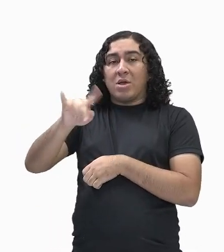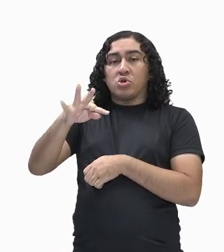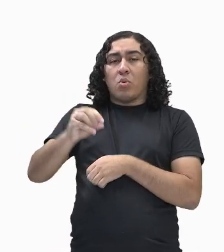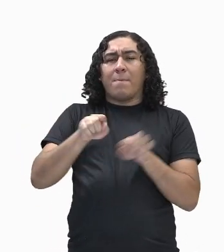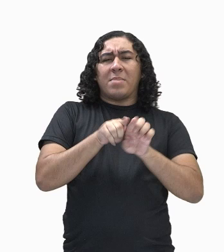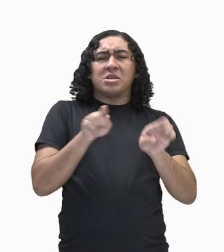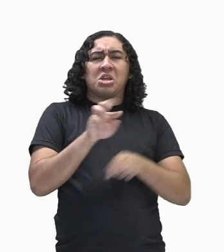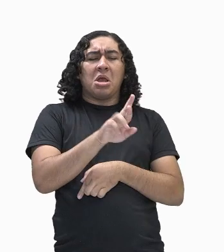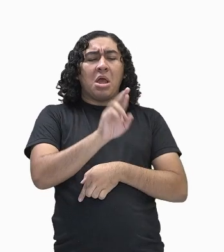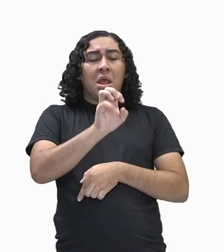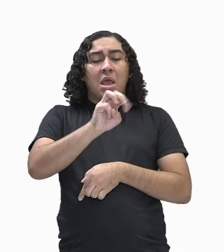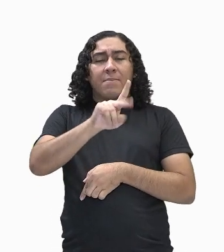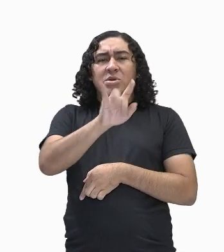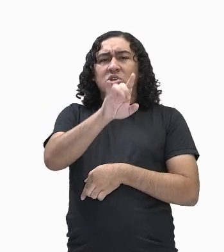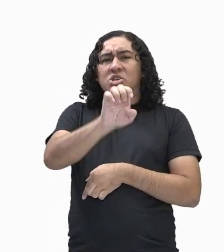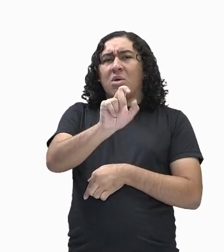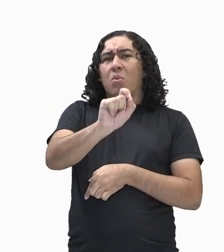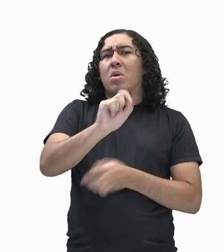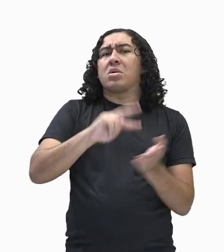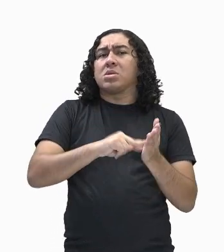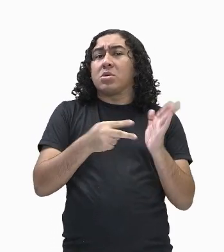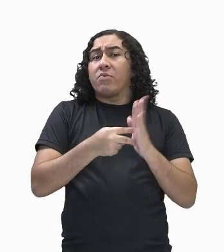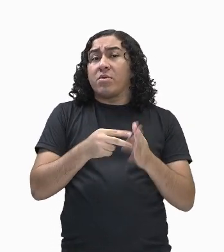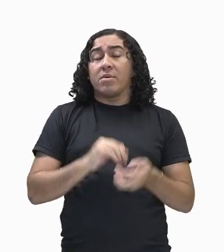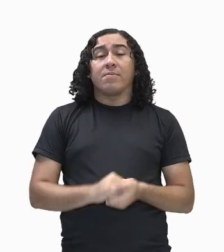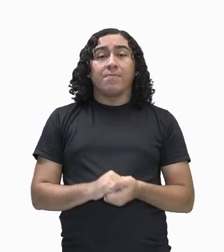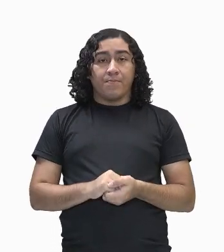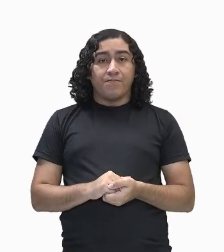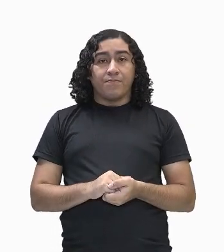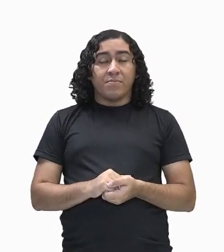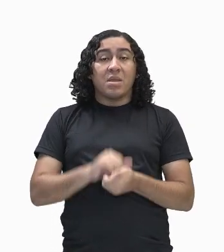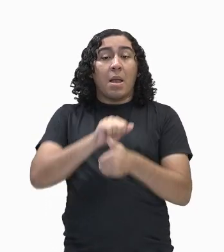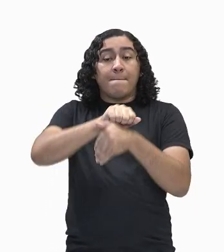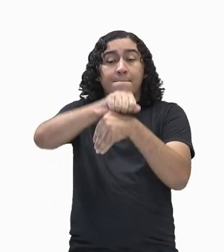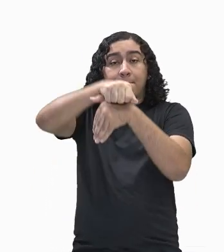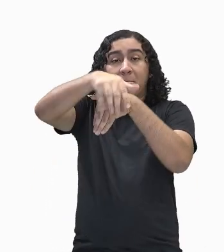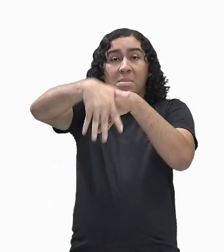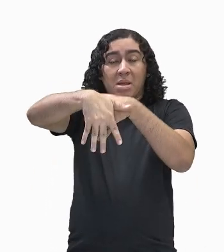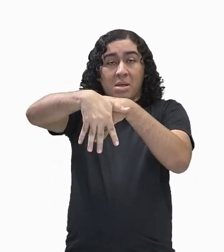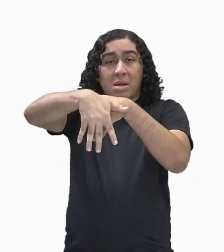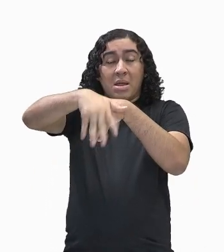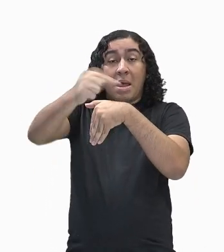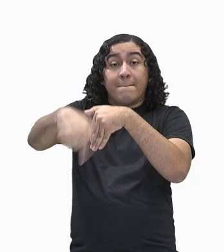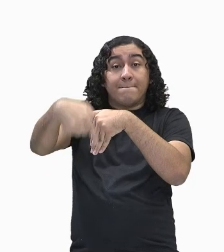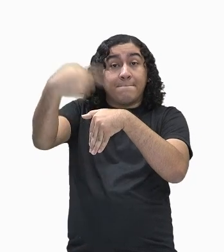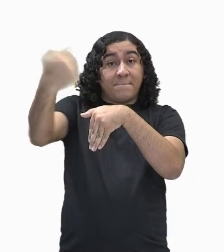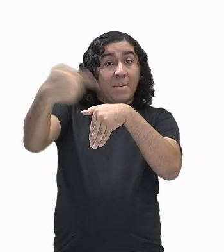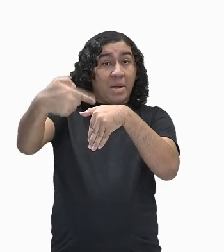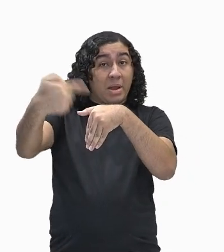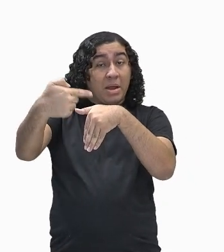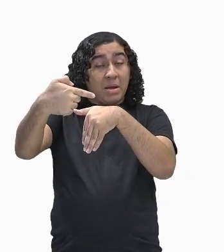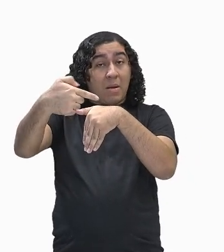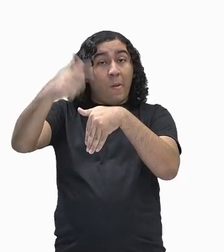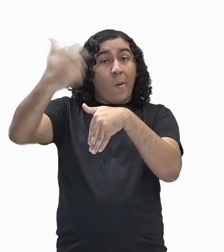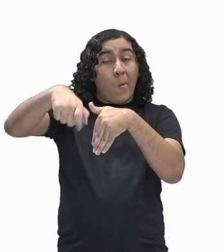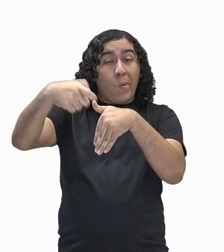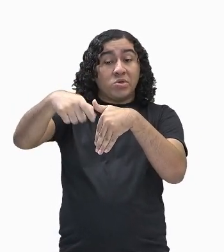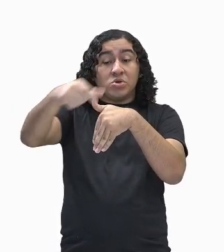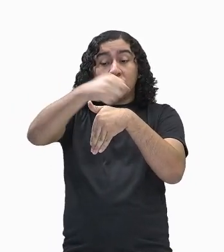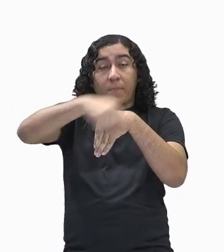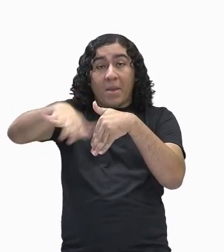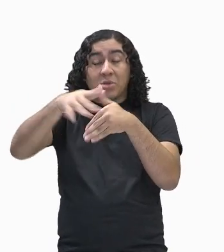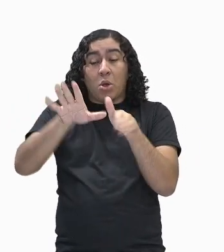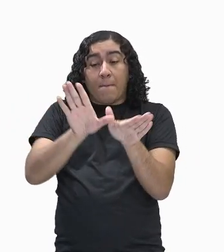professora? São também conhecidas como penas primárias, são as grandes penas localizadas nas áreas das